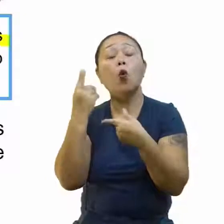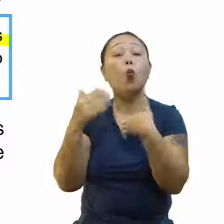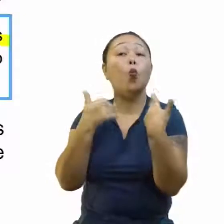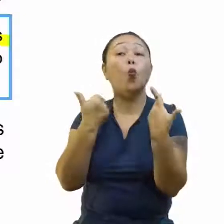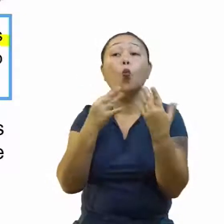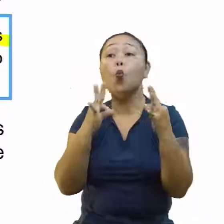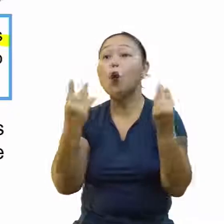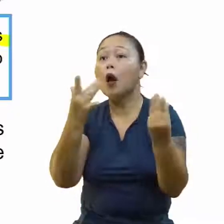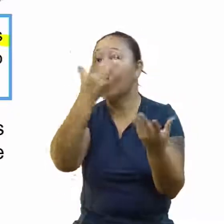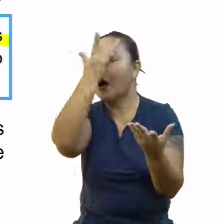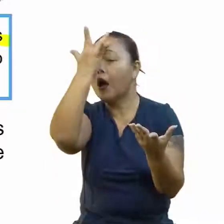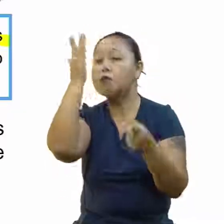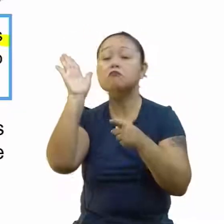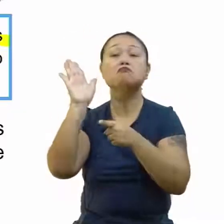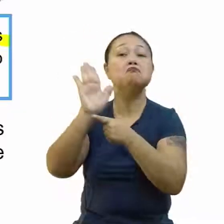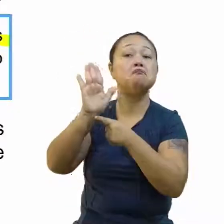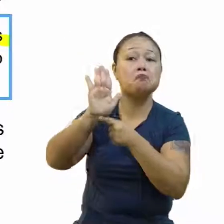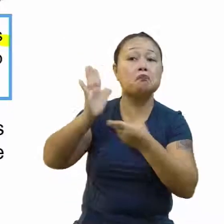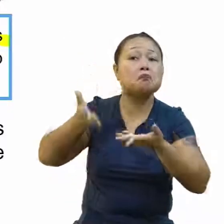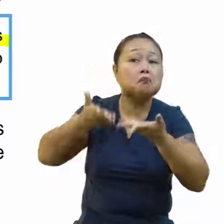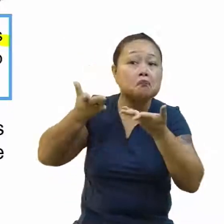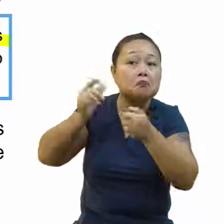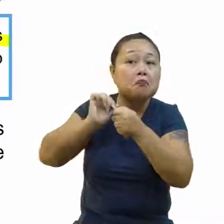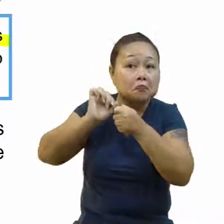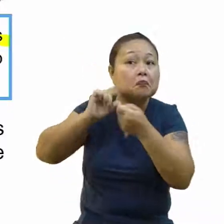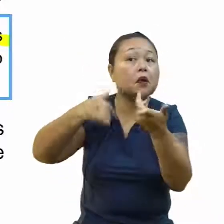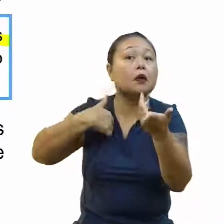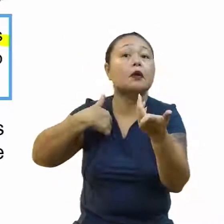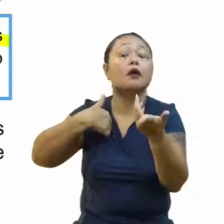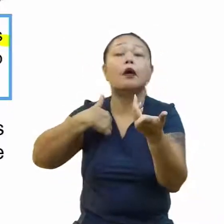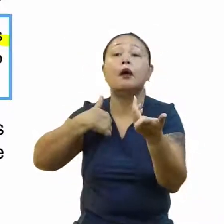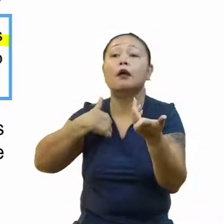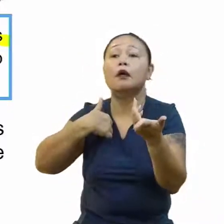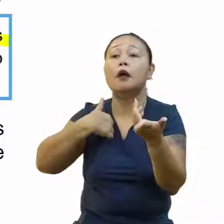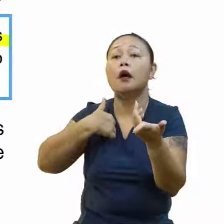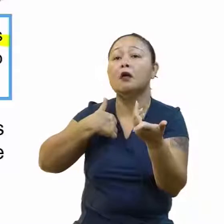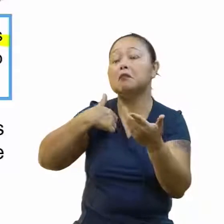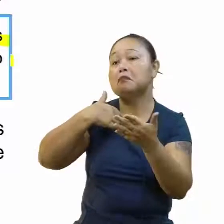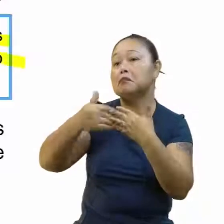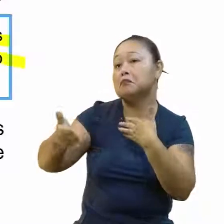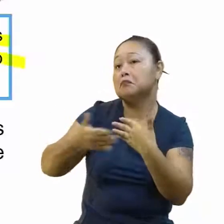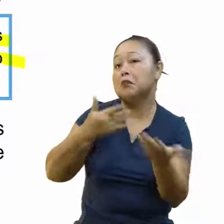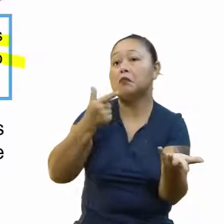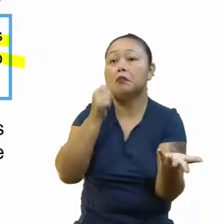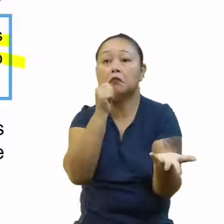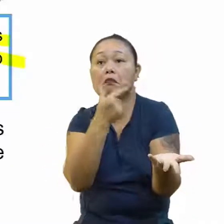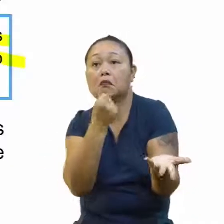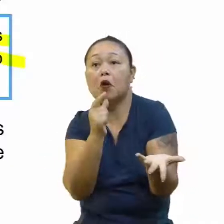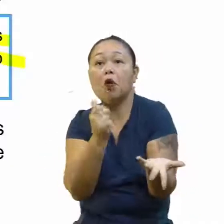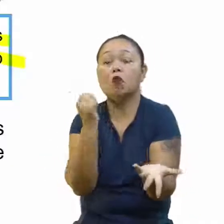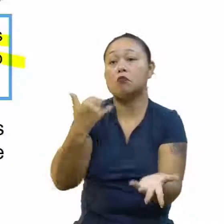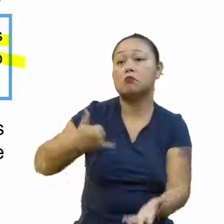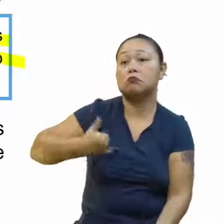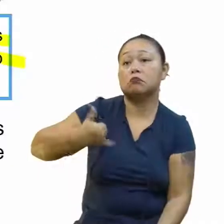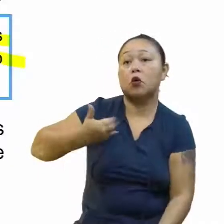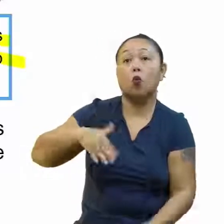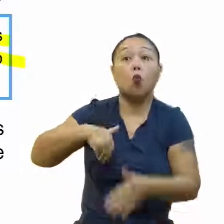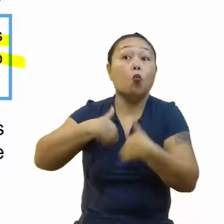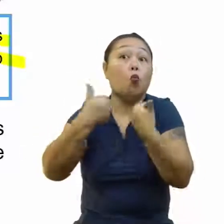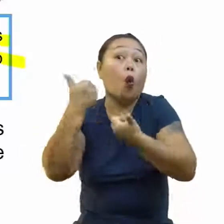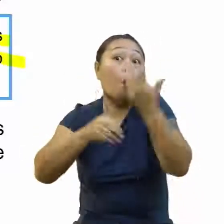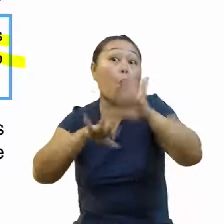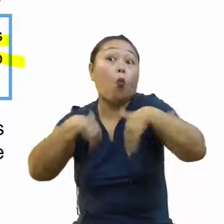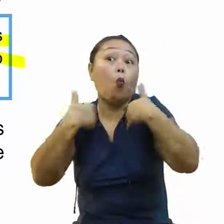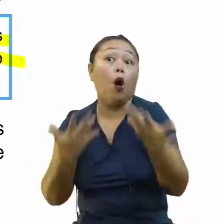as pessoas, é indicado para quase todas as pessoas, isso independente do gênero, idade ou esporte. Eu